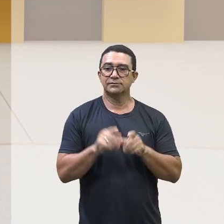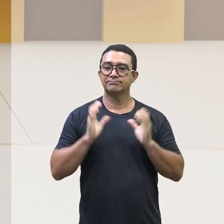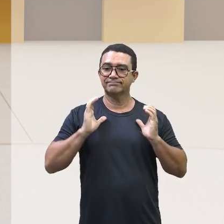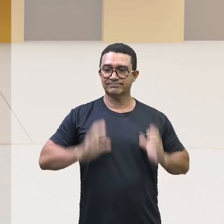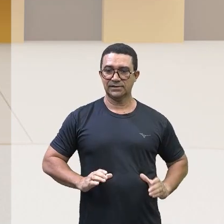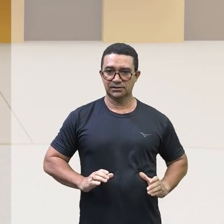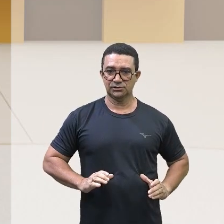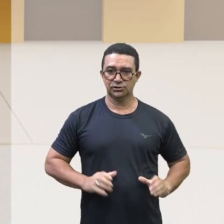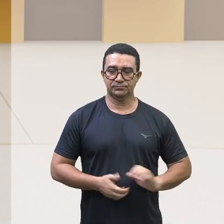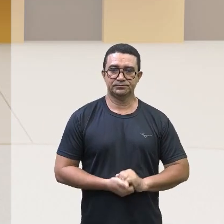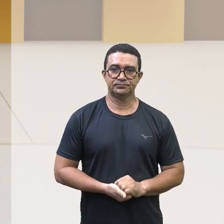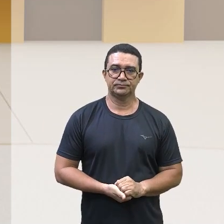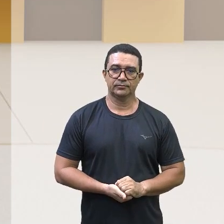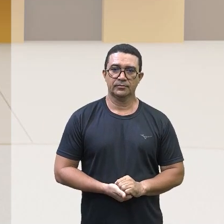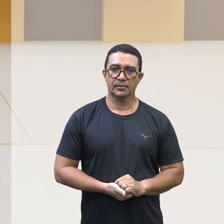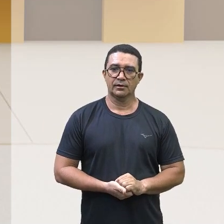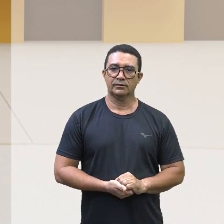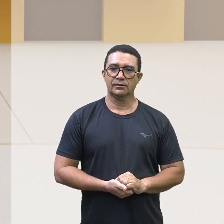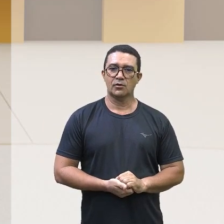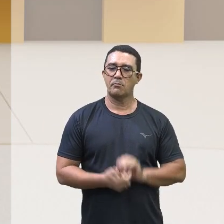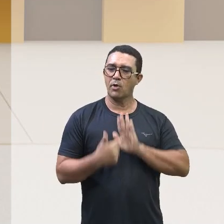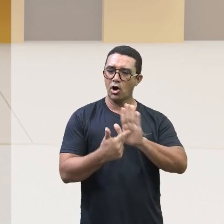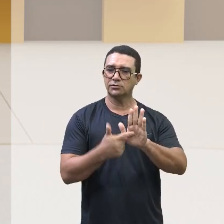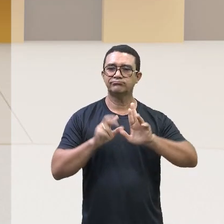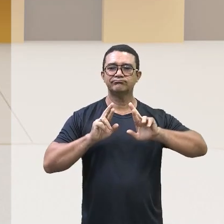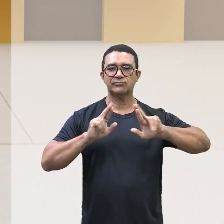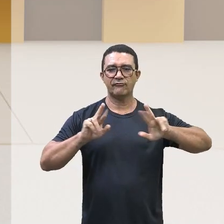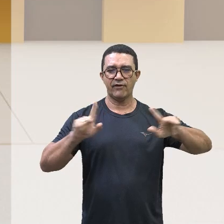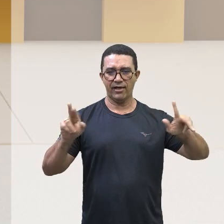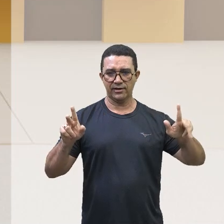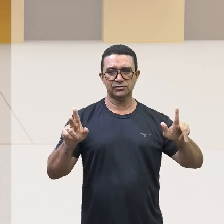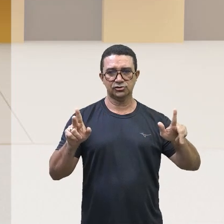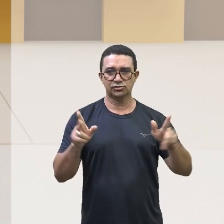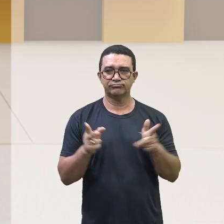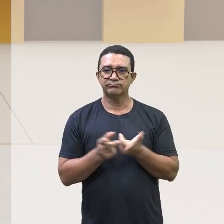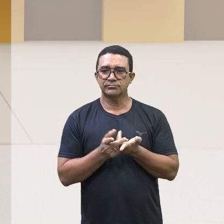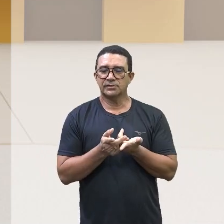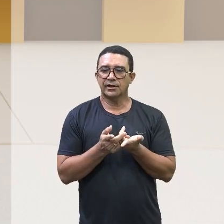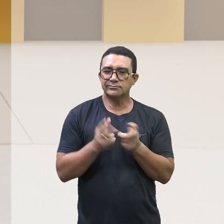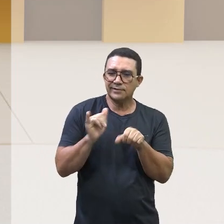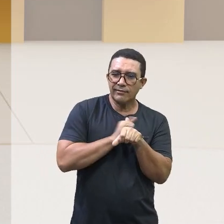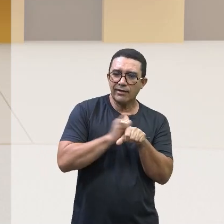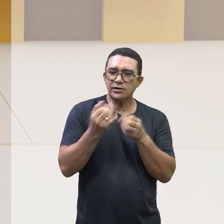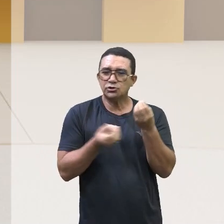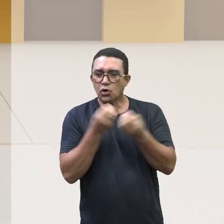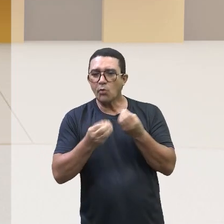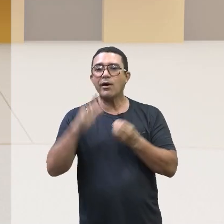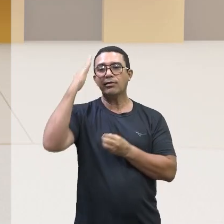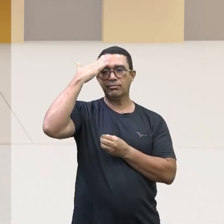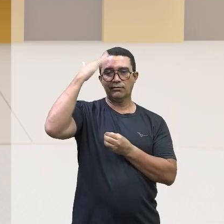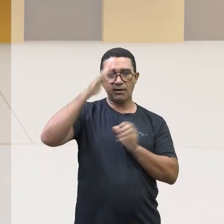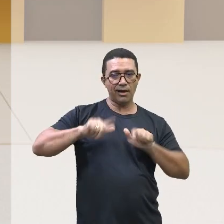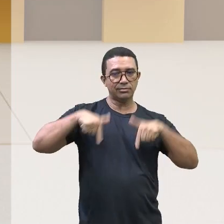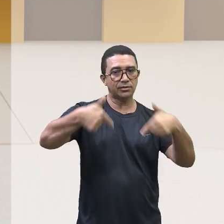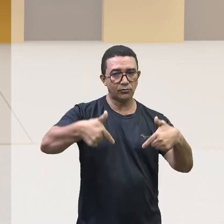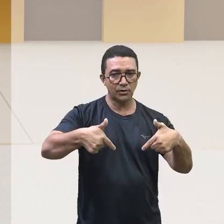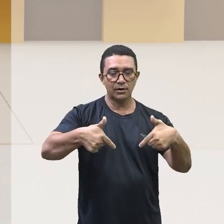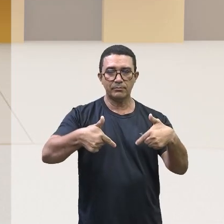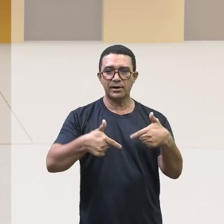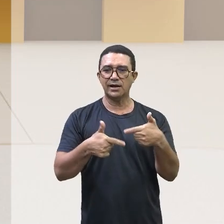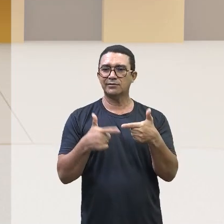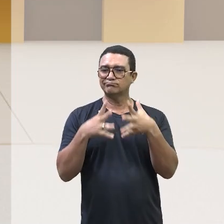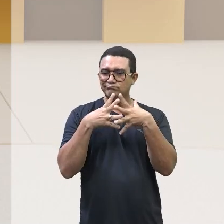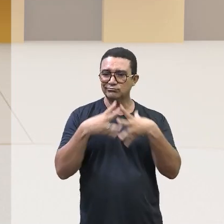cidadania. É isso aí. Apresenta diferentes caminhos de reflexão e ação para